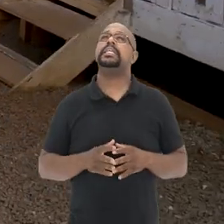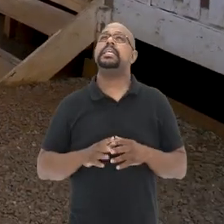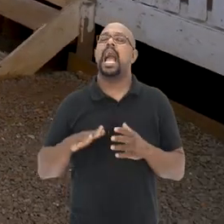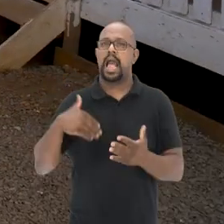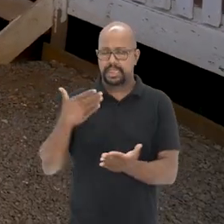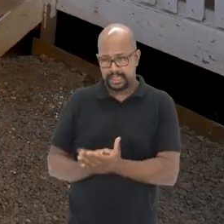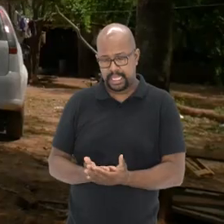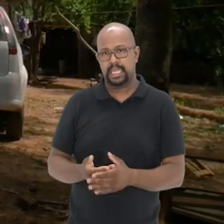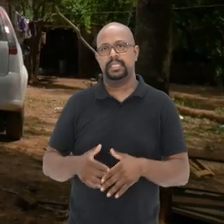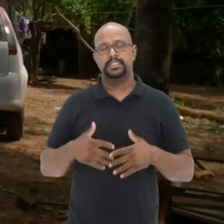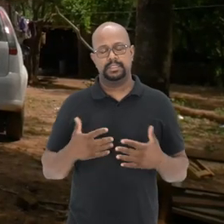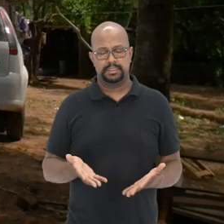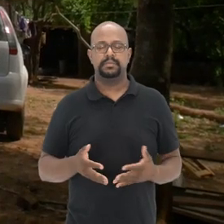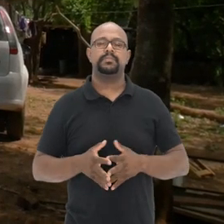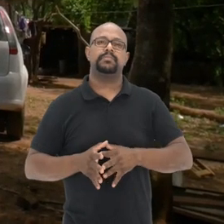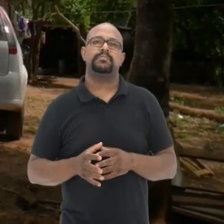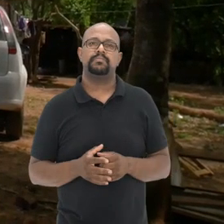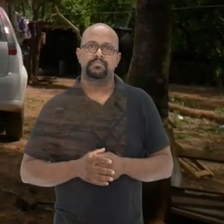98, 99 e até aqui.